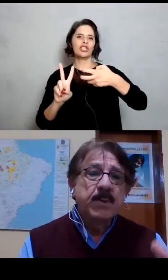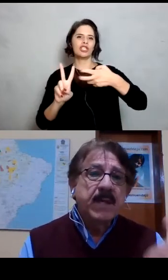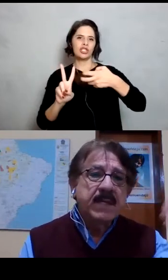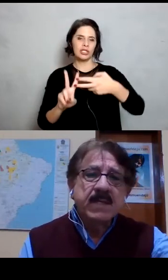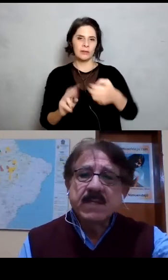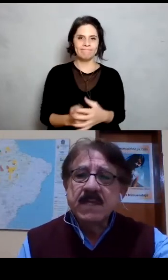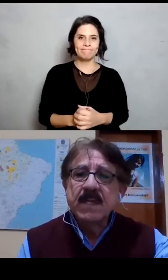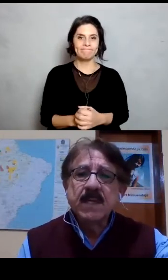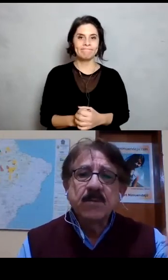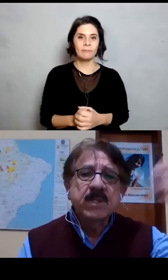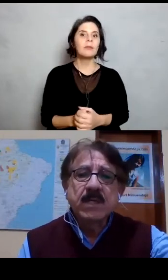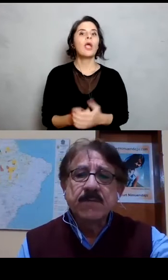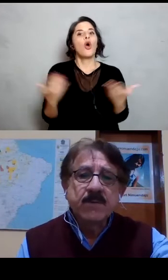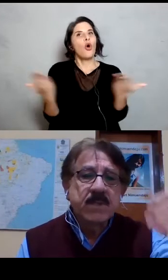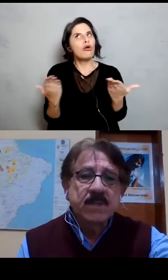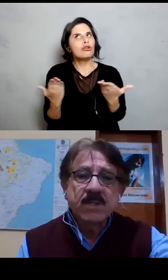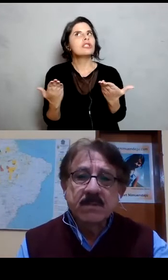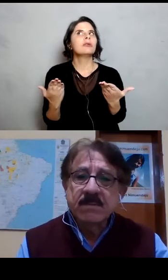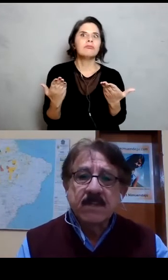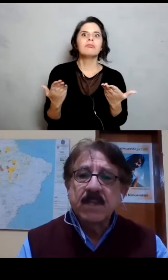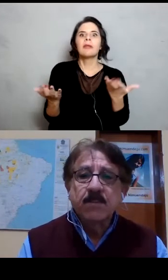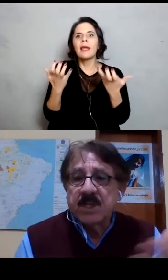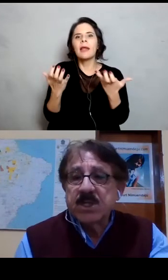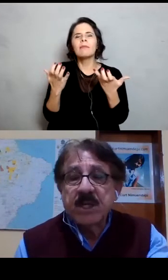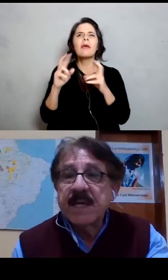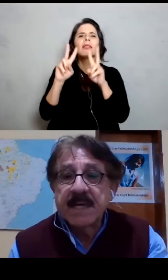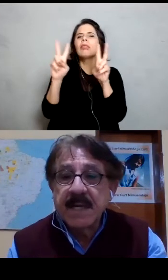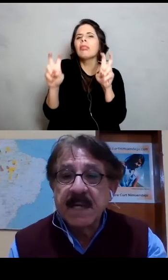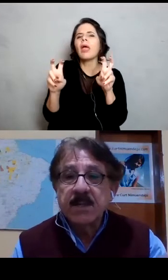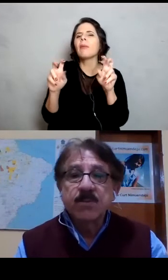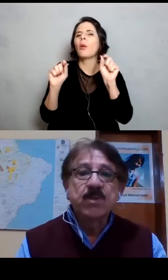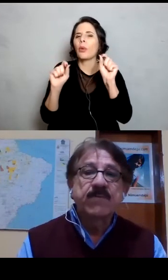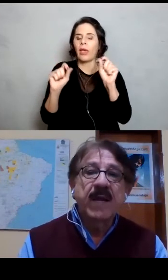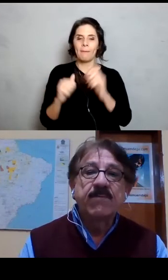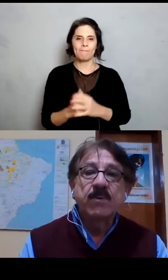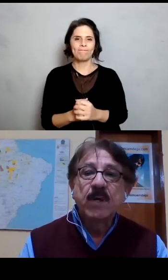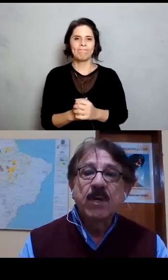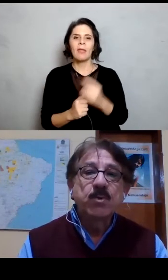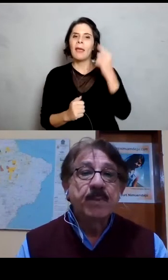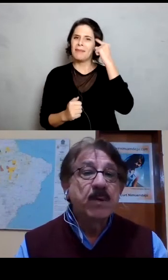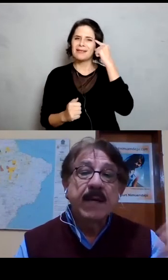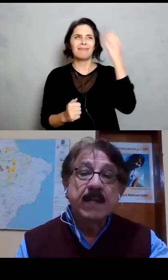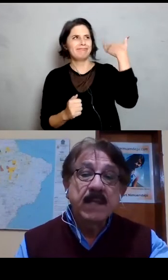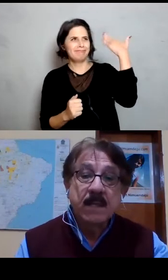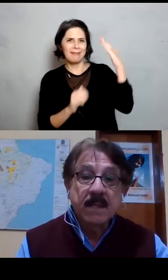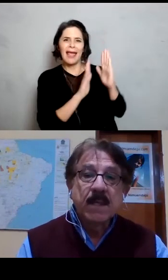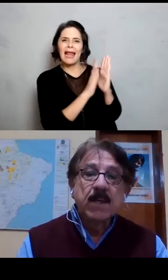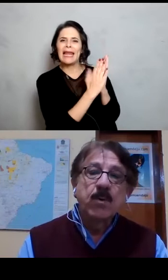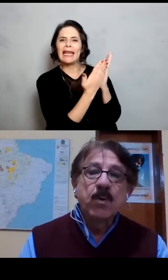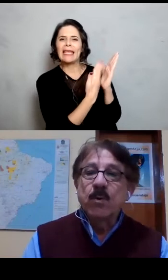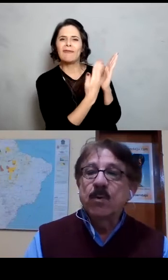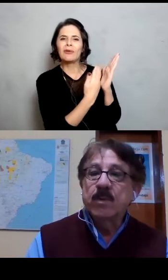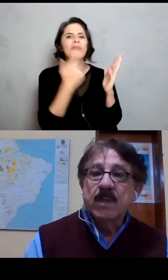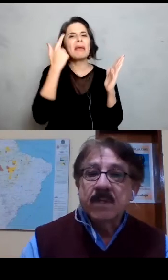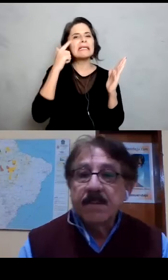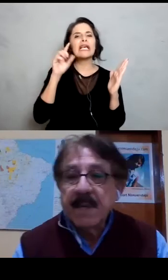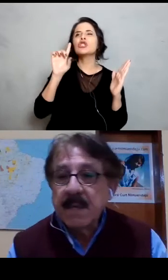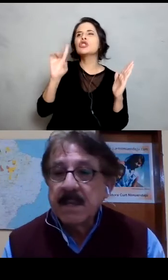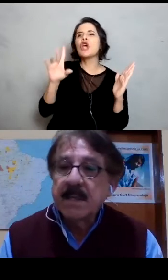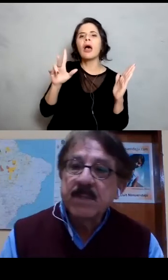sobre por que se dizia nos livros, e muita gente ainda crê, que os índios falavam tupi-guarani,